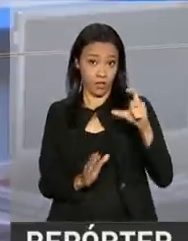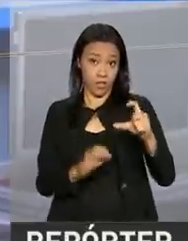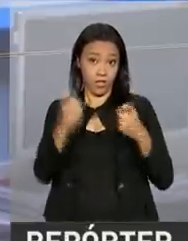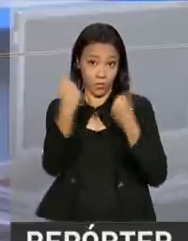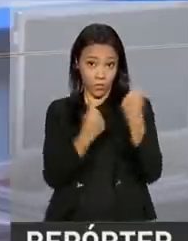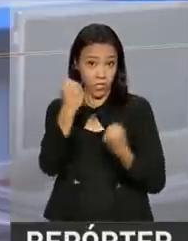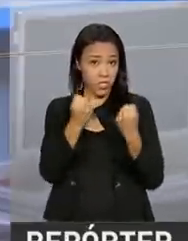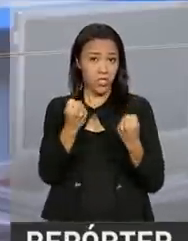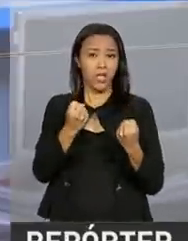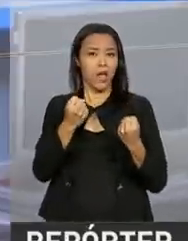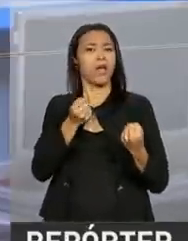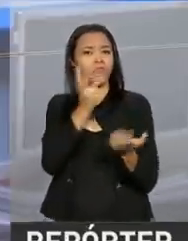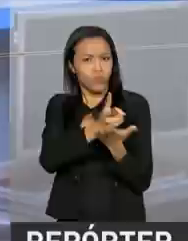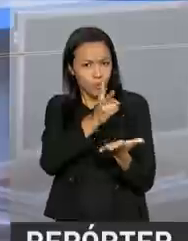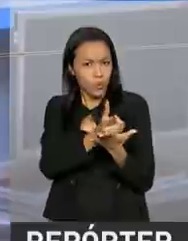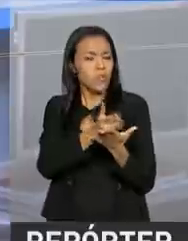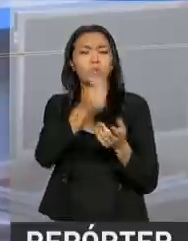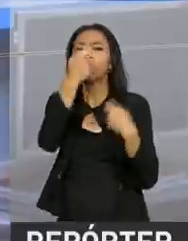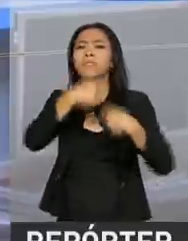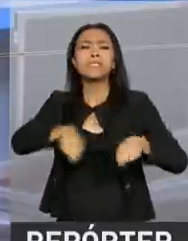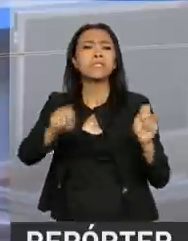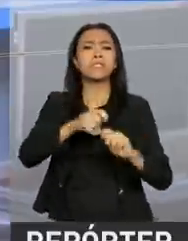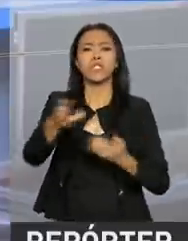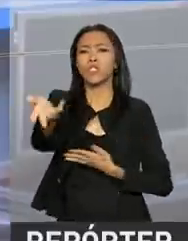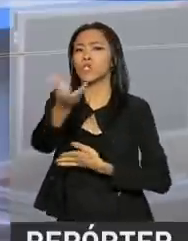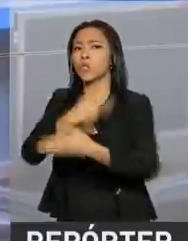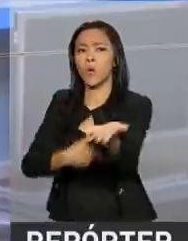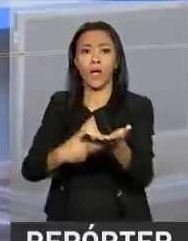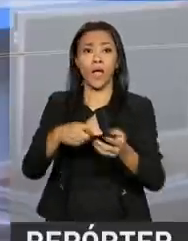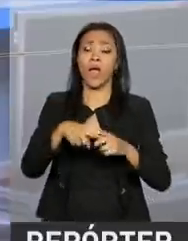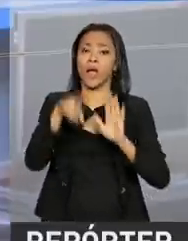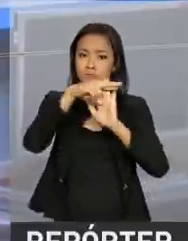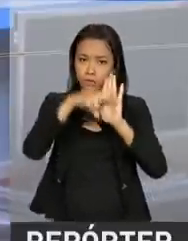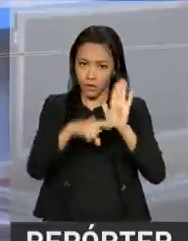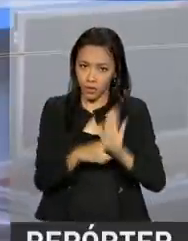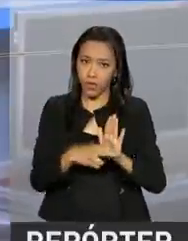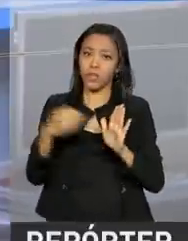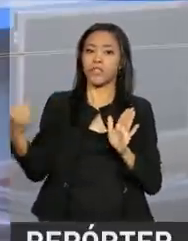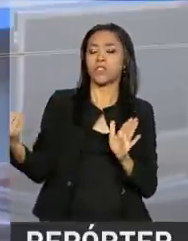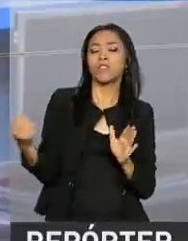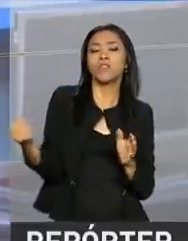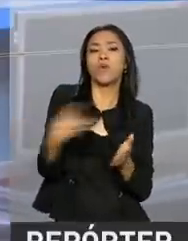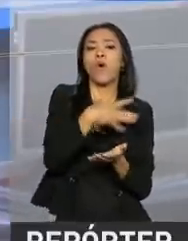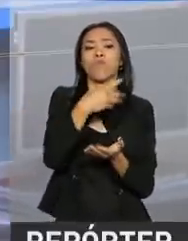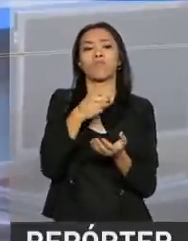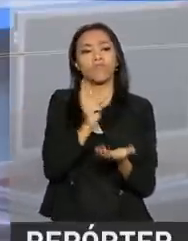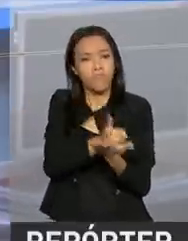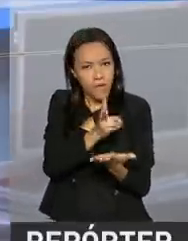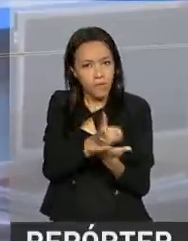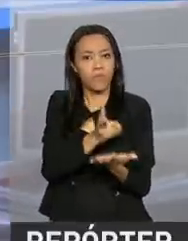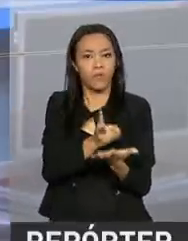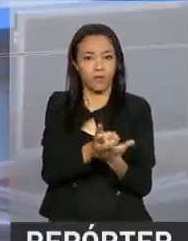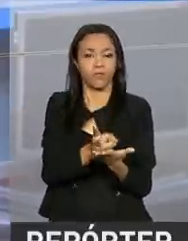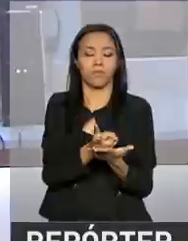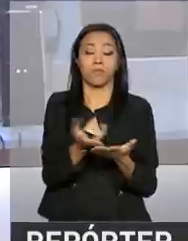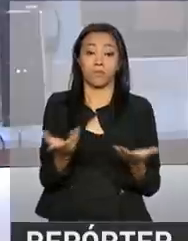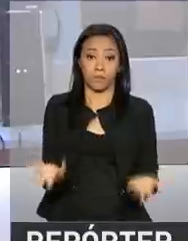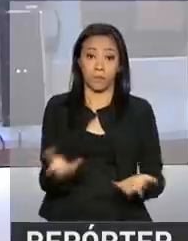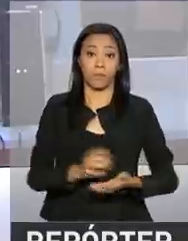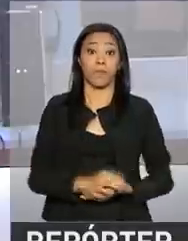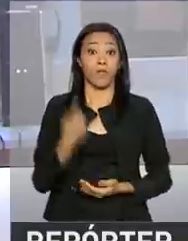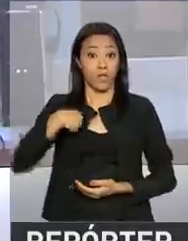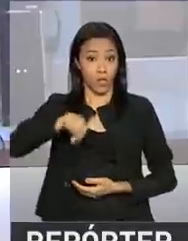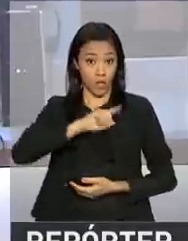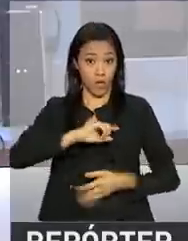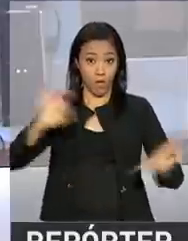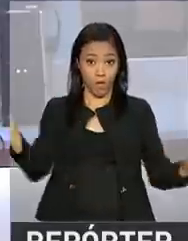não precisa trocá-la antes do prazo. Os procedimentos para tirar ou renovar a habilitação também permanecem os mesmos. E nós